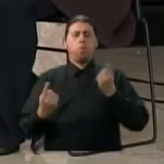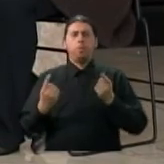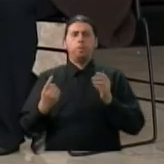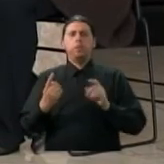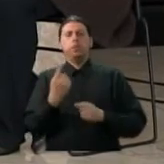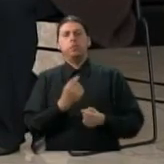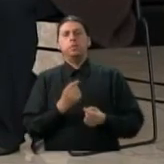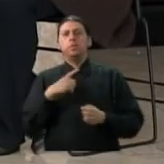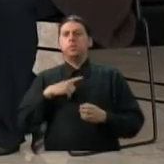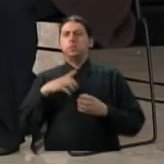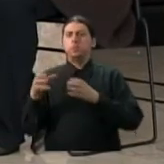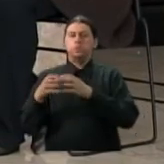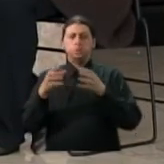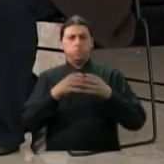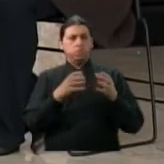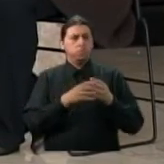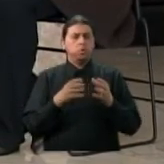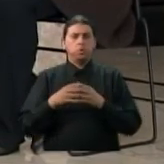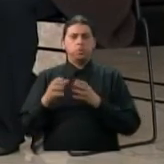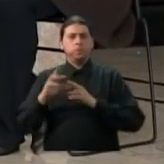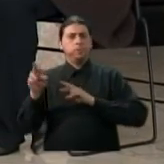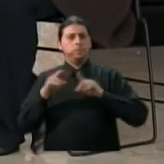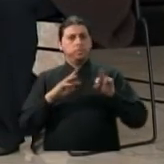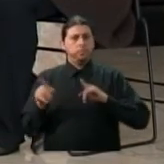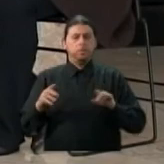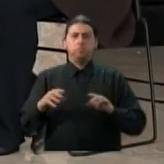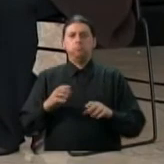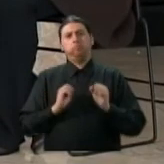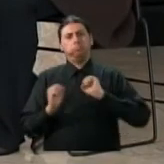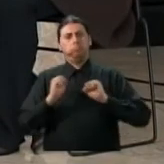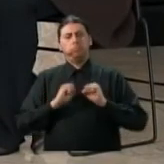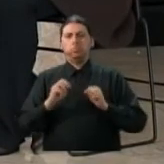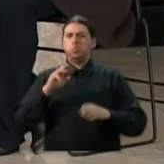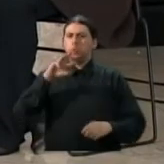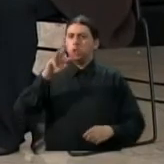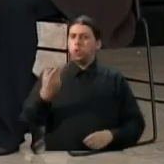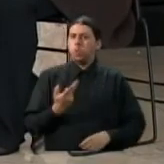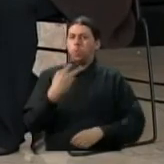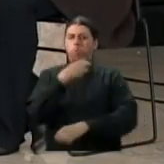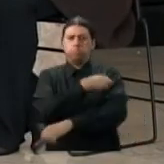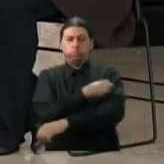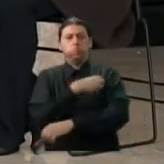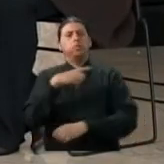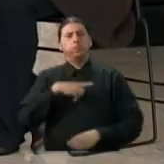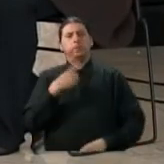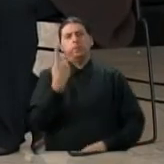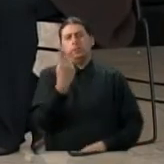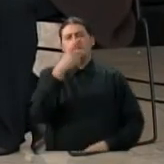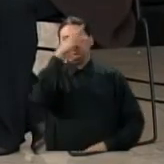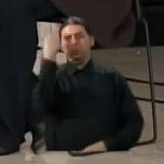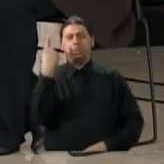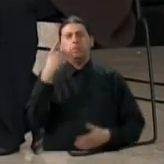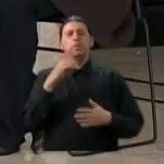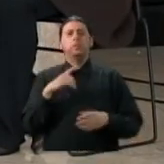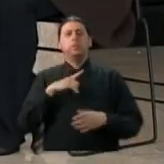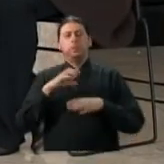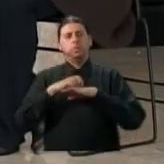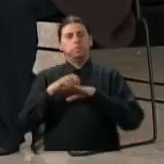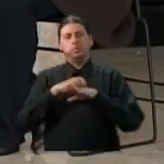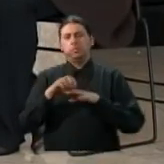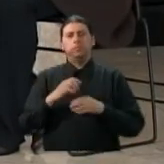organismo é um e possivelmente em milhões de vacinas vai ter uma reação, uma pessoa vai ter uma reação ou